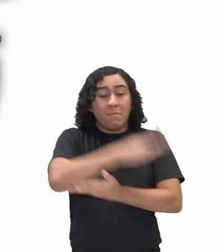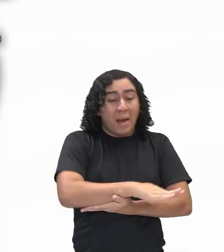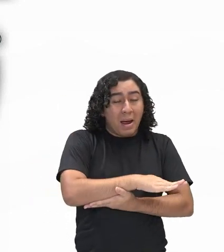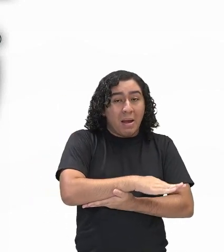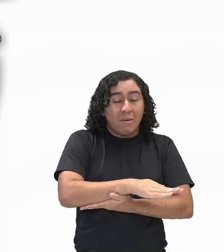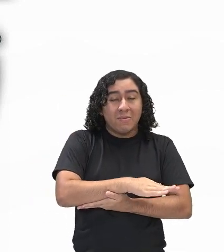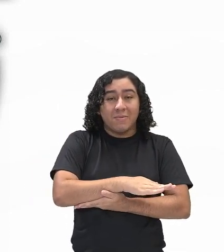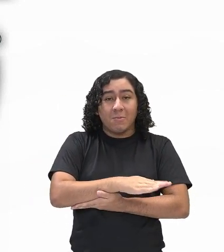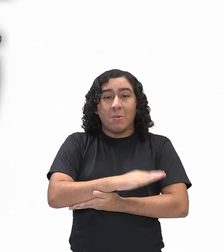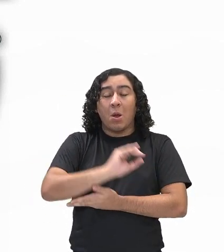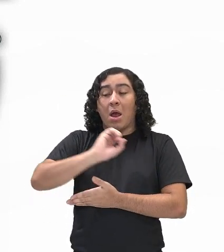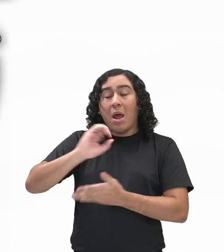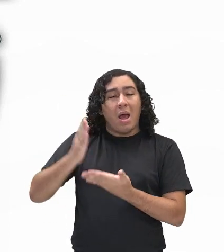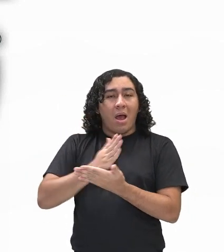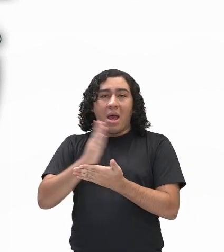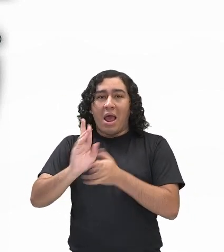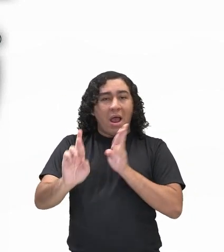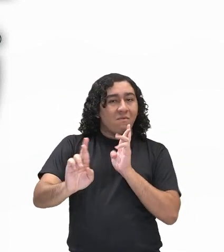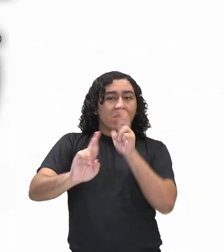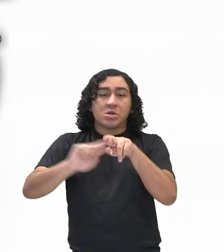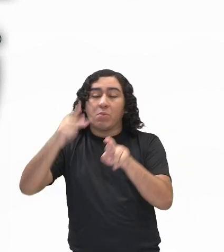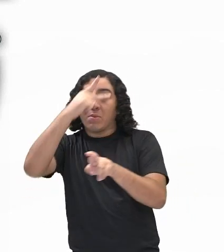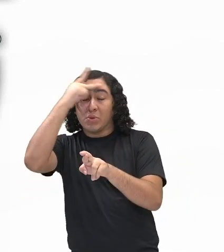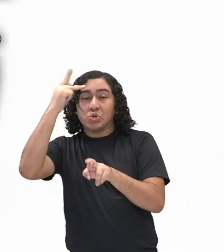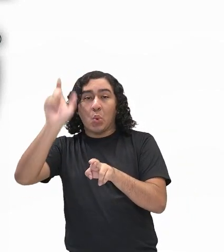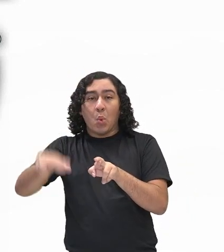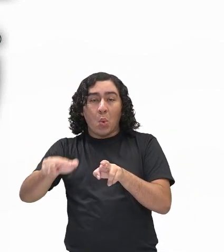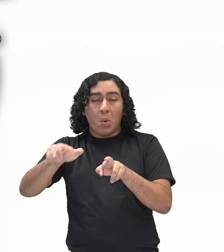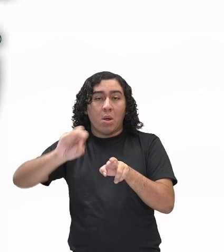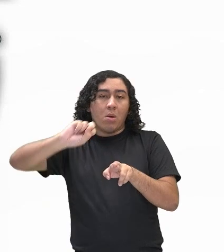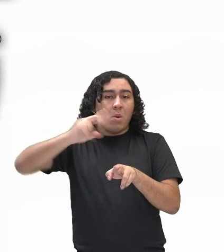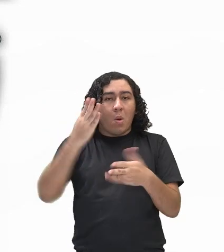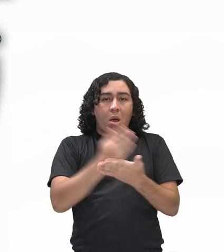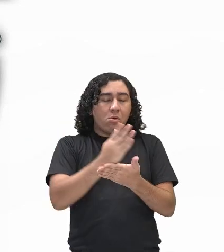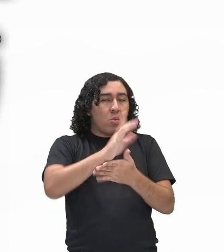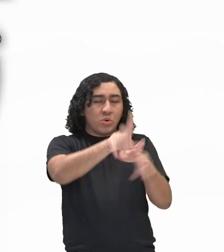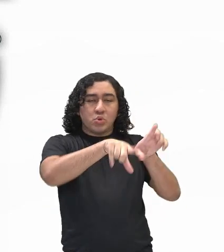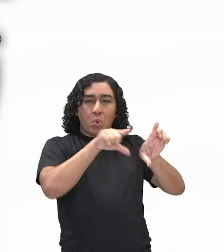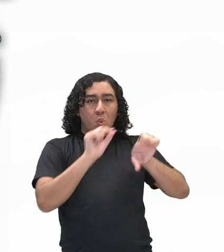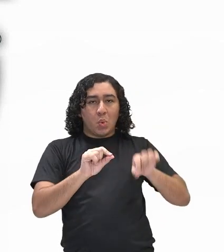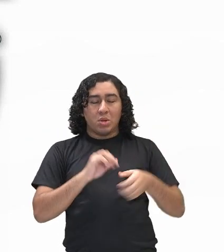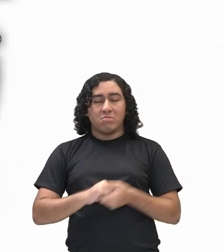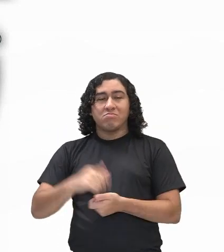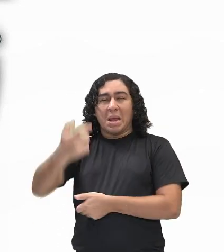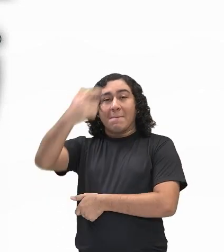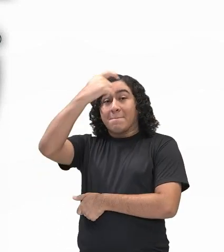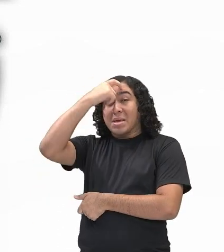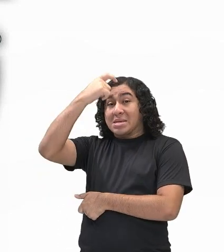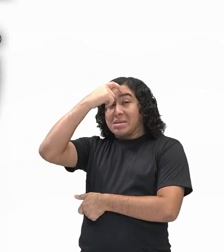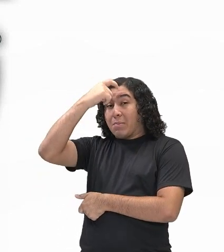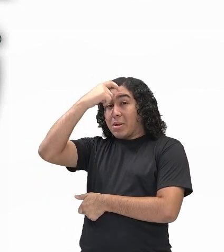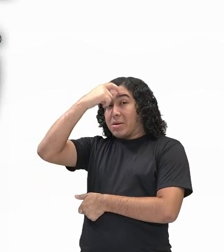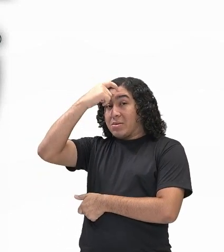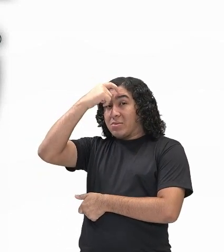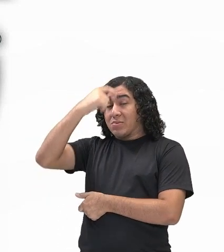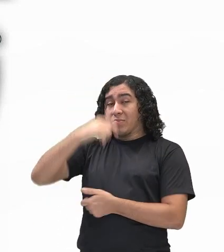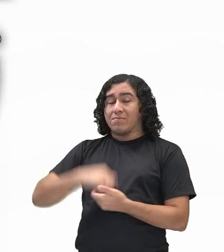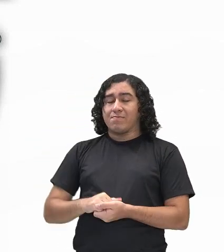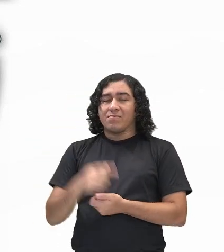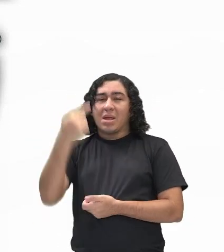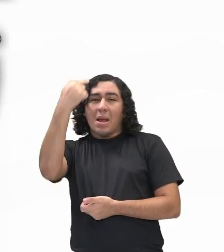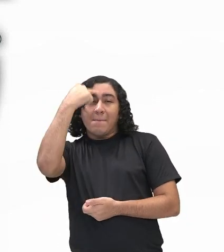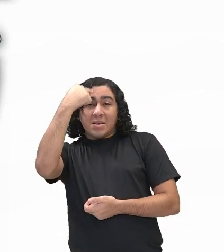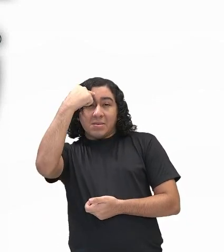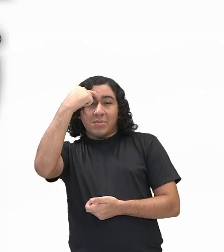falei na relação. Então, é um processo cognitivo, ou seja, é um processo do pensamento, que envolve